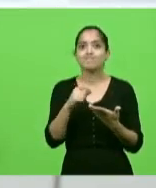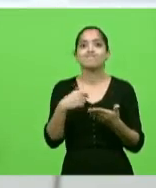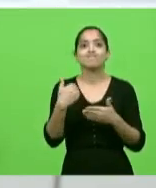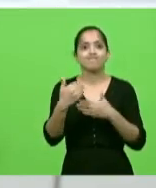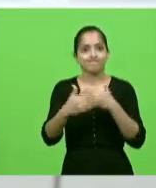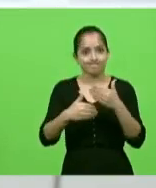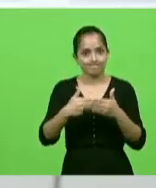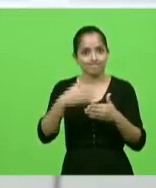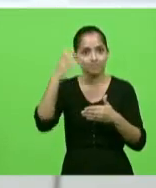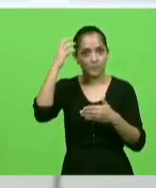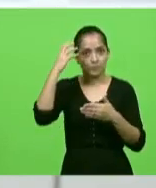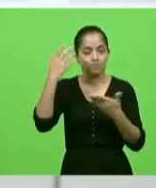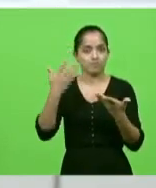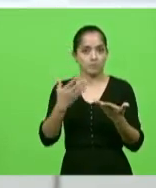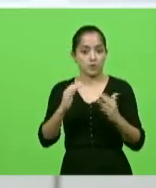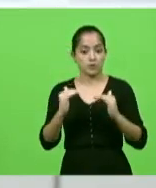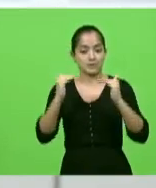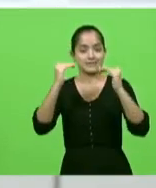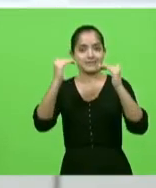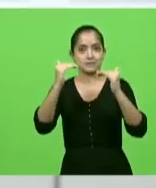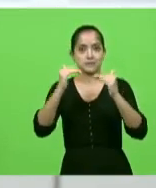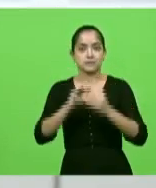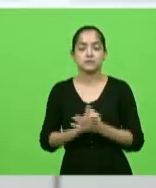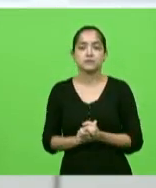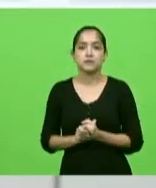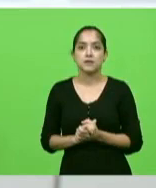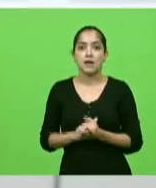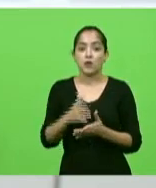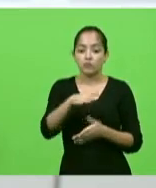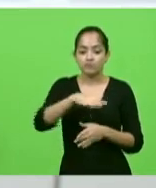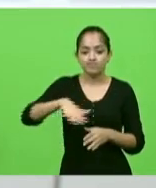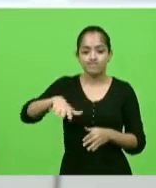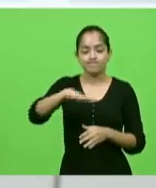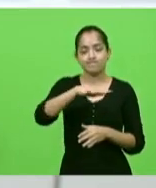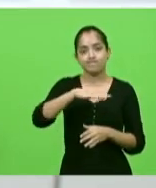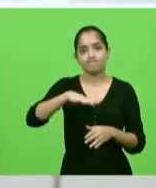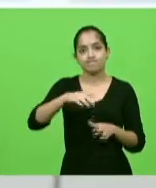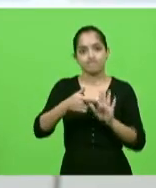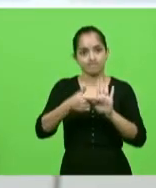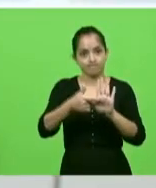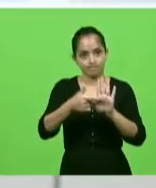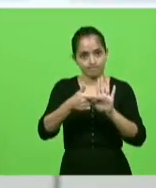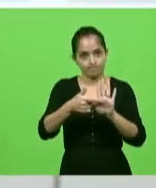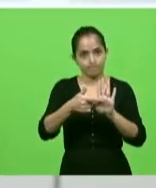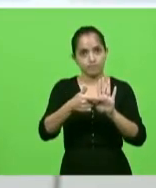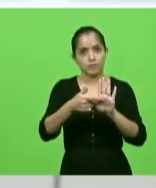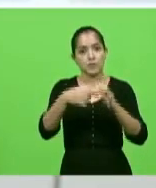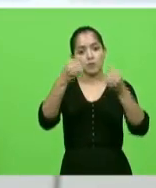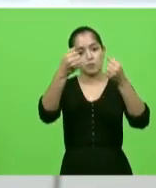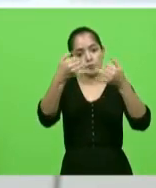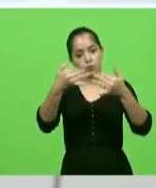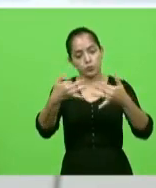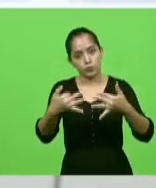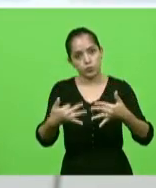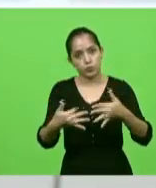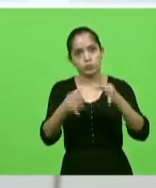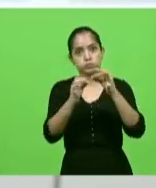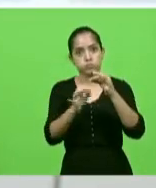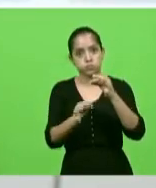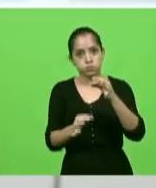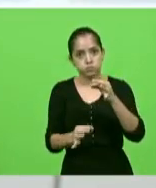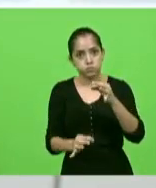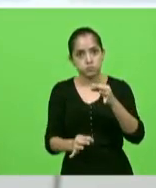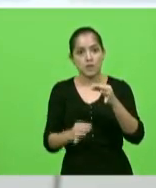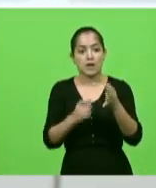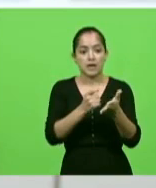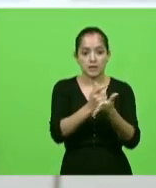de autoridade e esse cenário apresentando-se a narrativa dos fatos em relação à